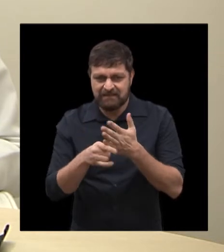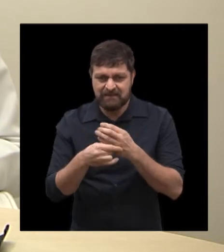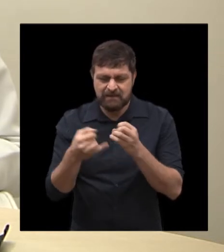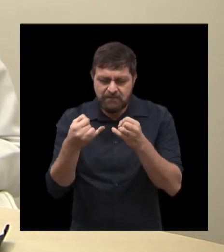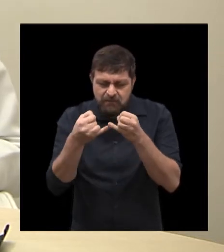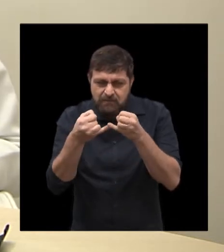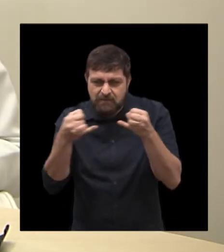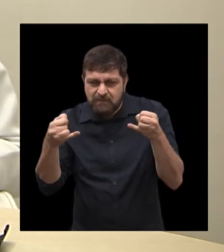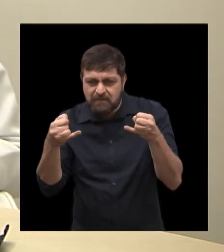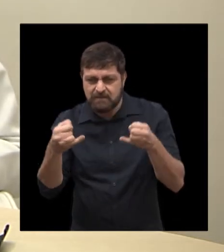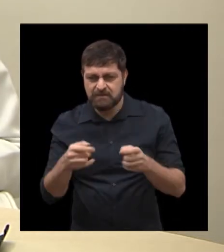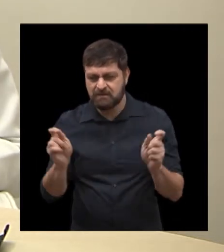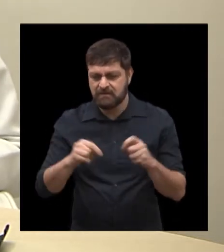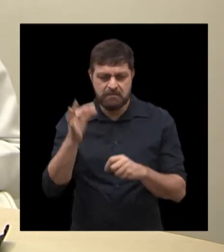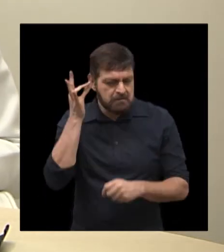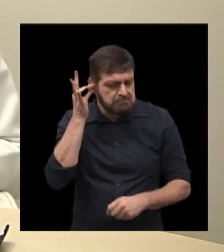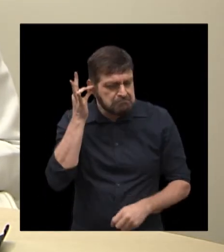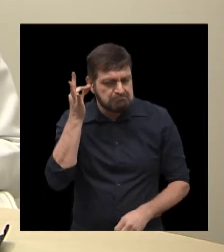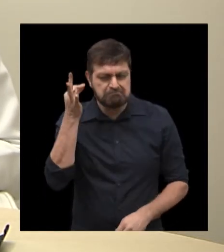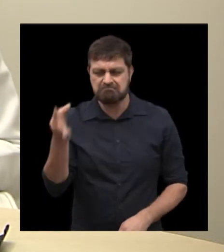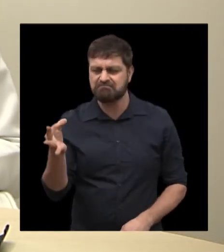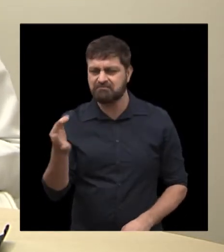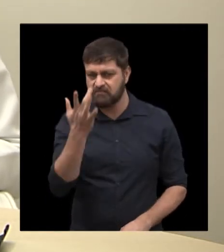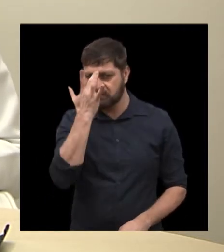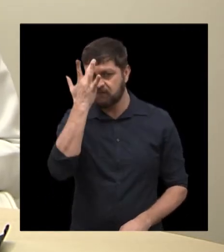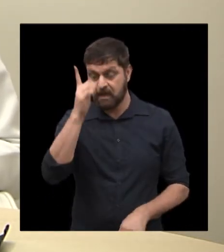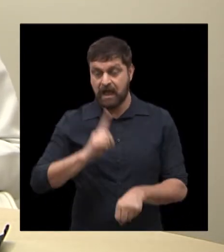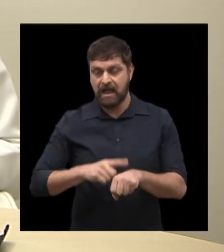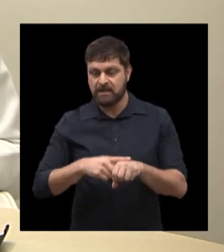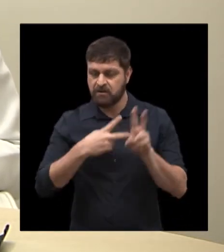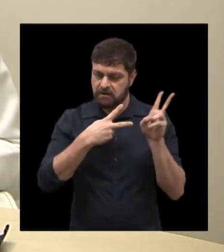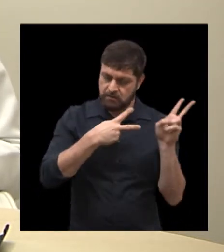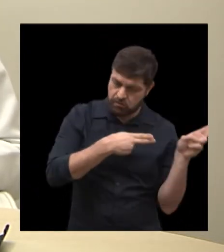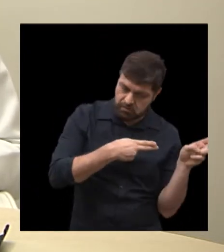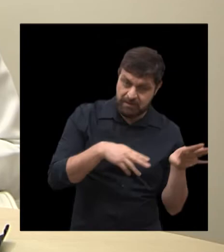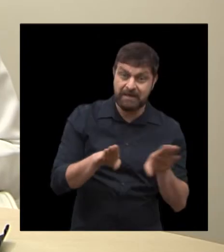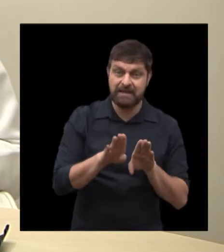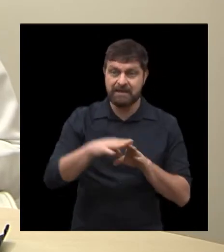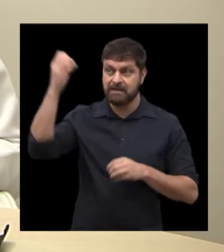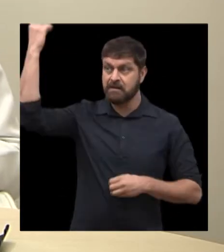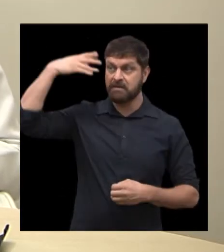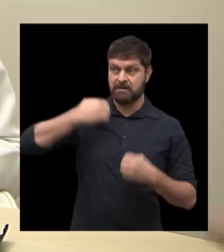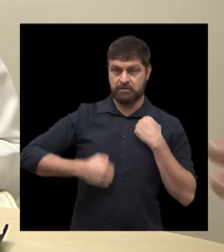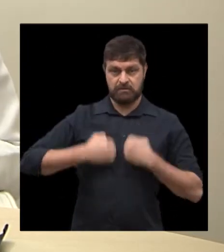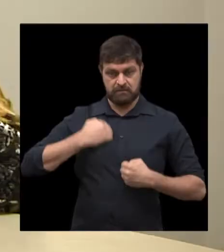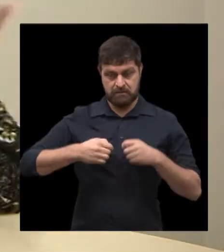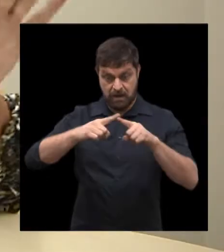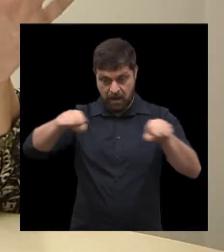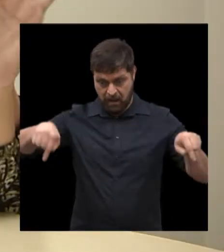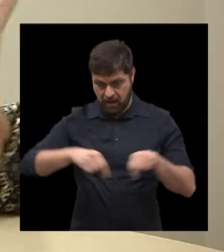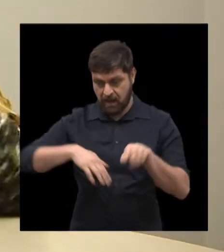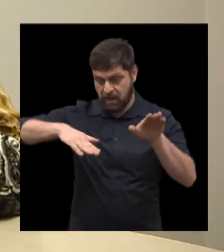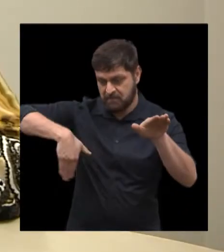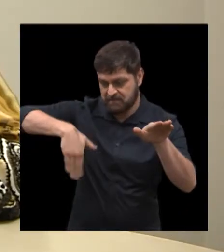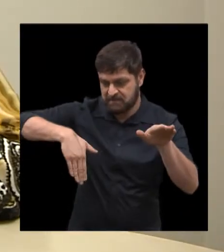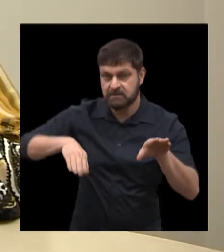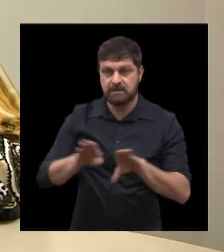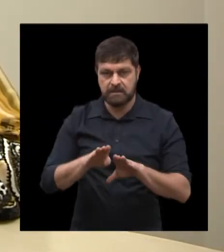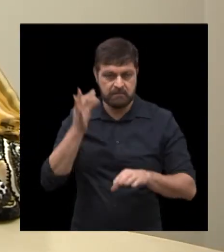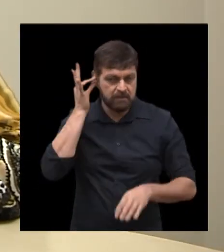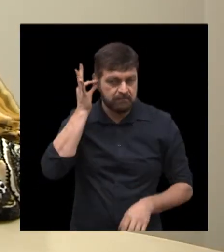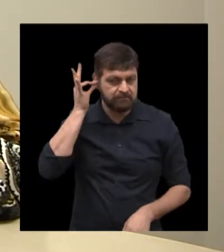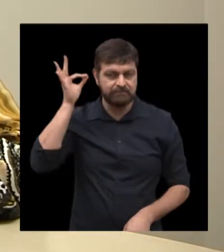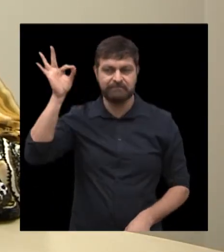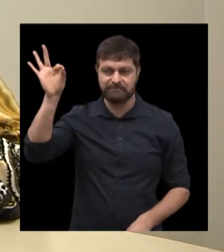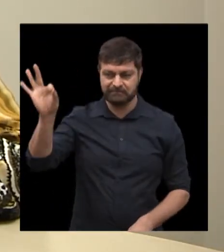dentro, a Tira gente pra dormir. remove. Isso, tira pra dormir, E pra tomar banho. pra entrar na Exato, piscina. também. Então depois que entrou na piscina, pode falar à